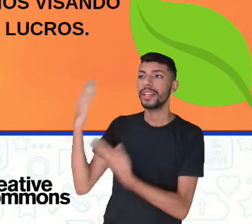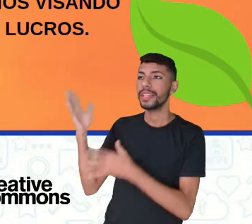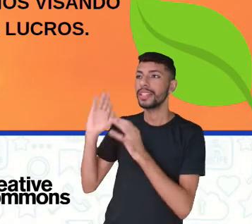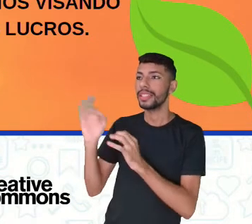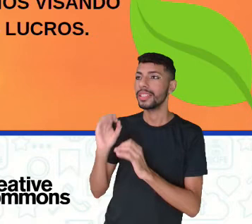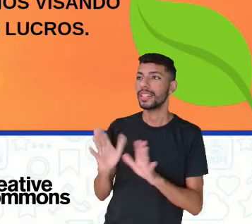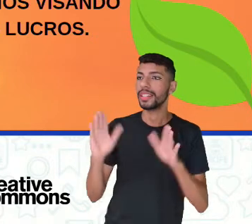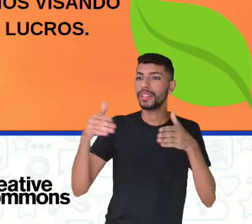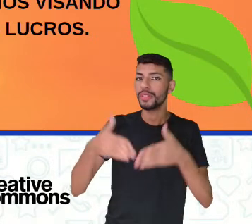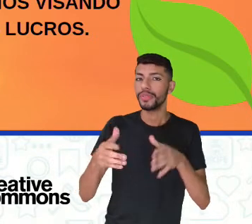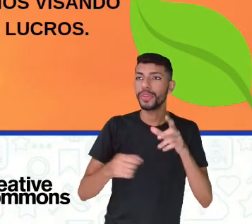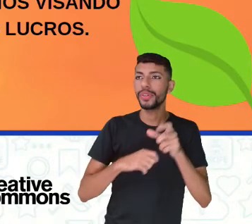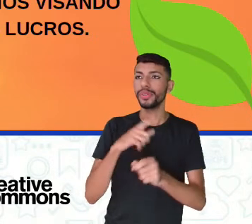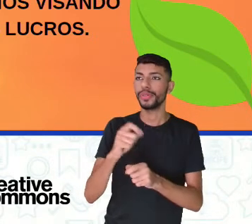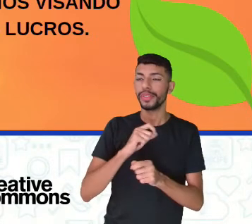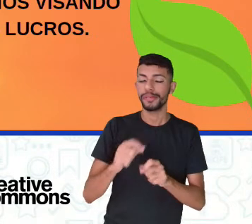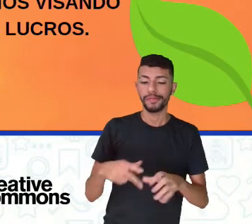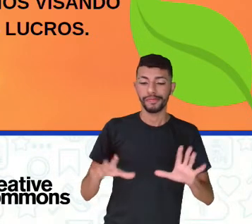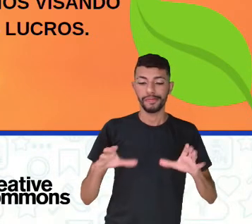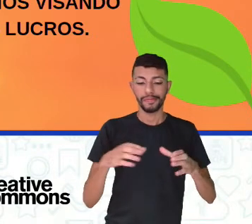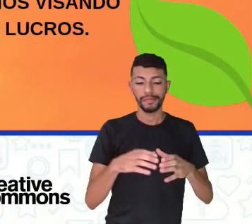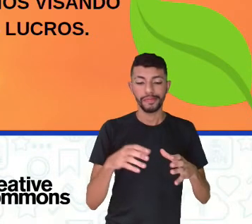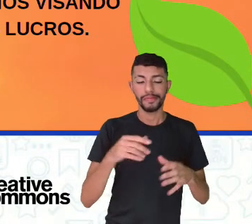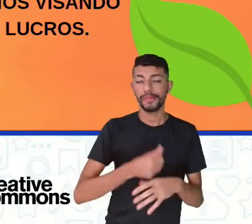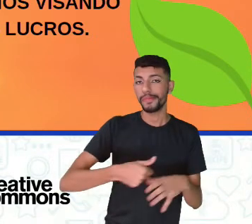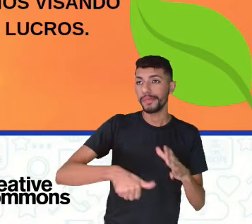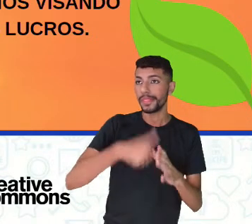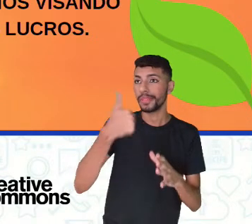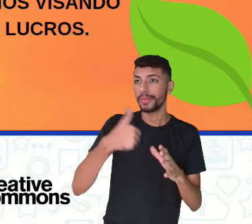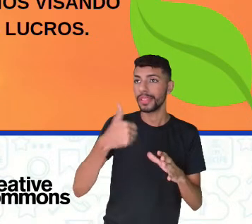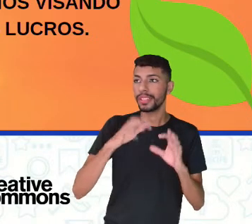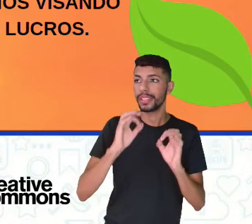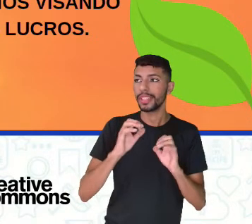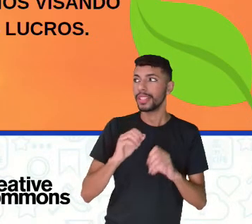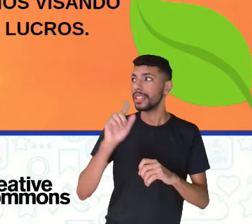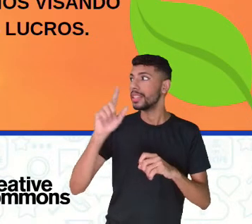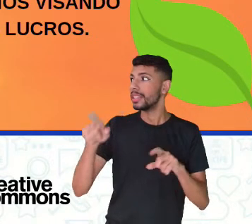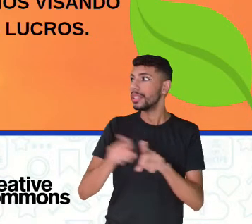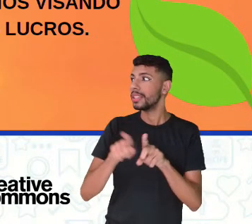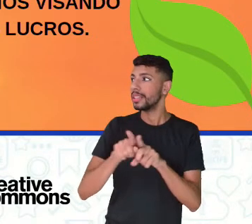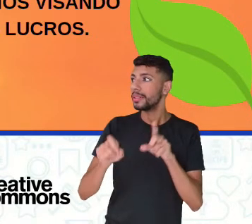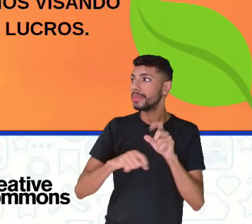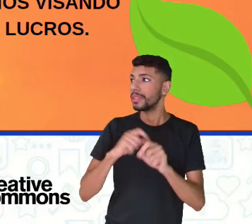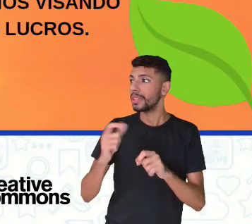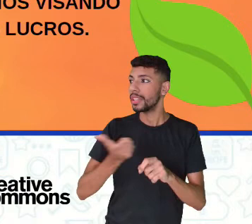setor primário e que vai, né, devido